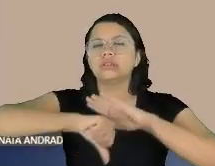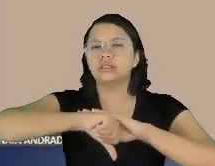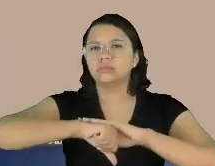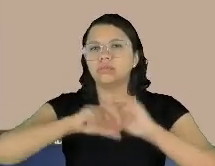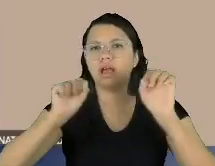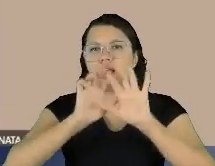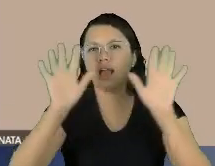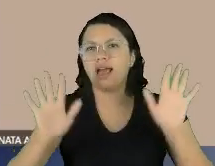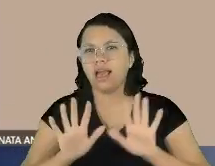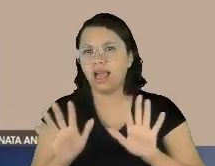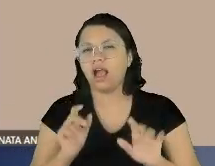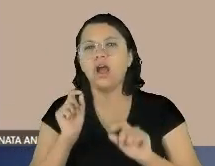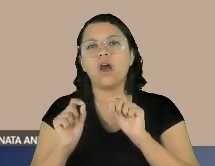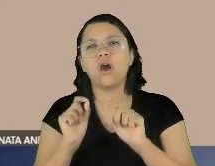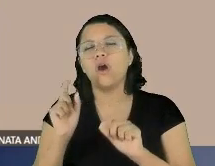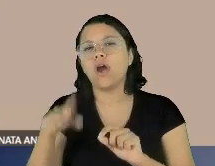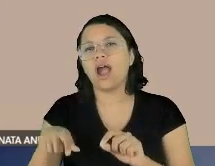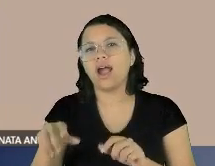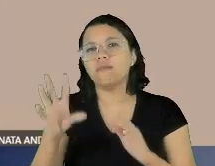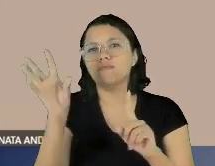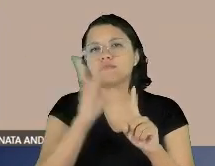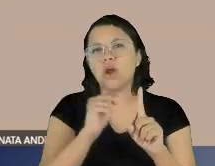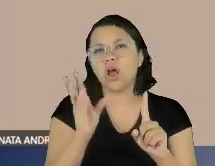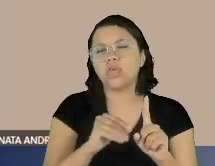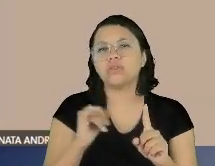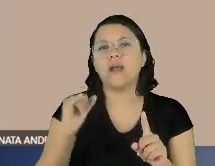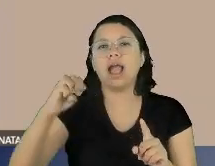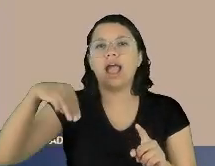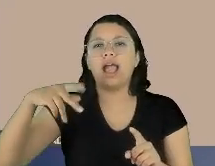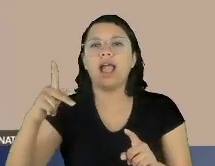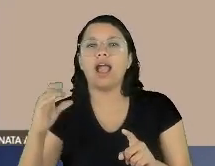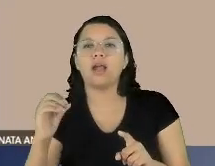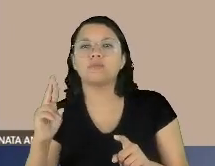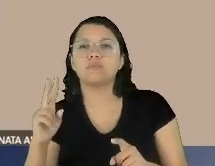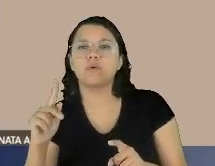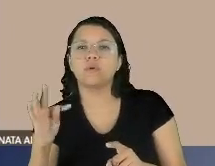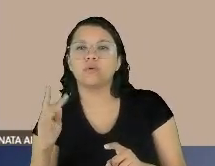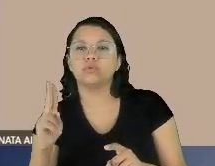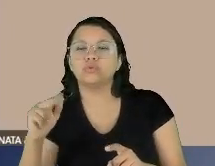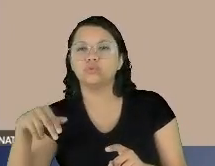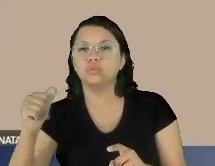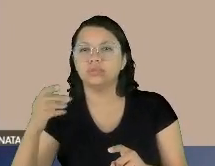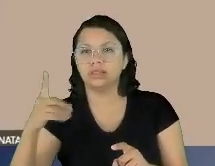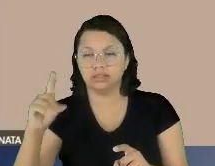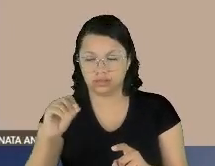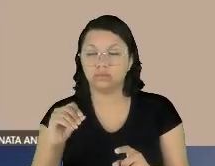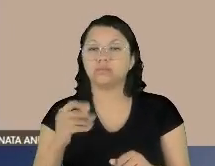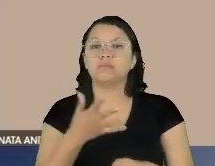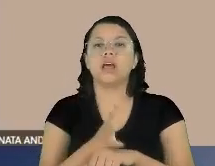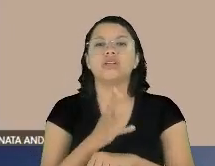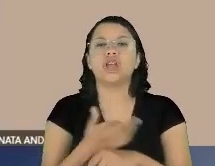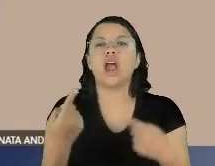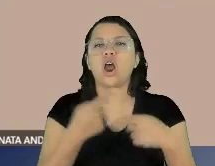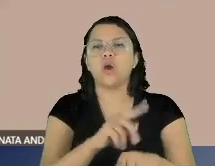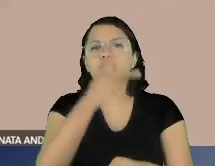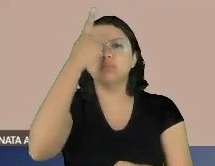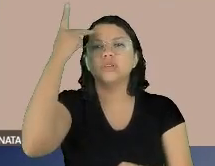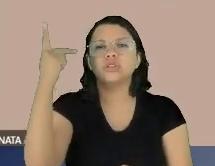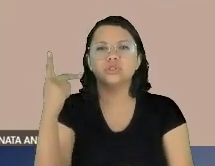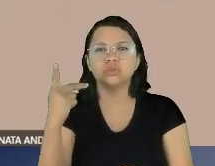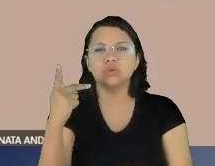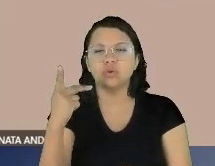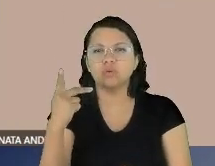deixar muito claro o que é a importunação sexual. Praticar contra alguém e sem a sua anuência